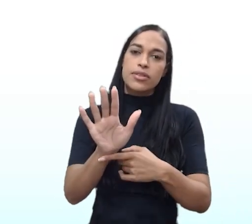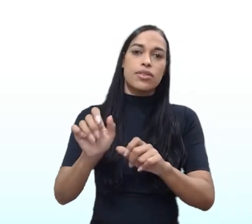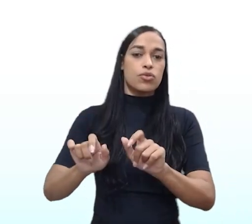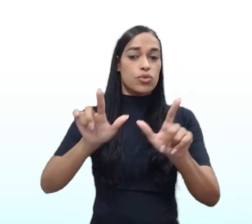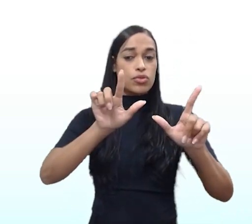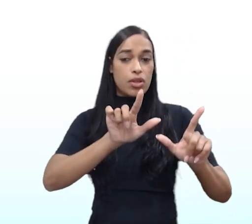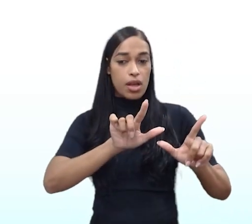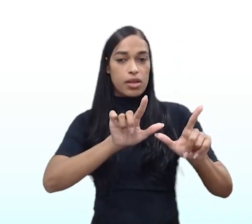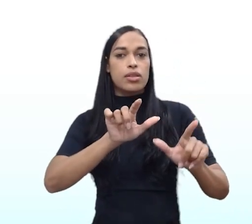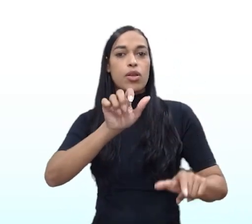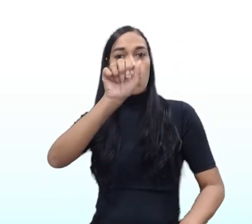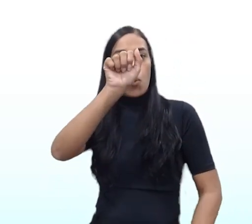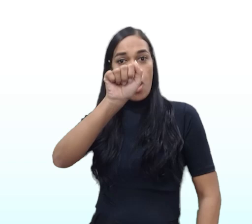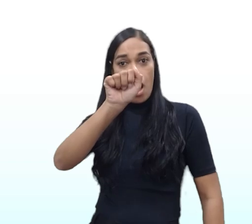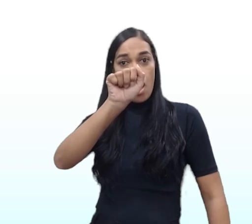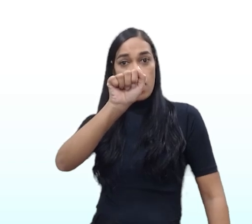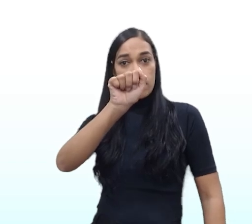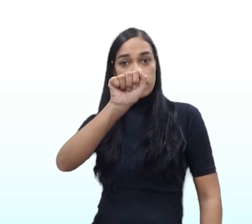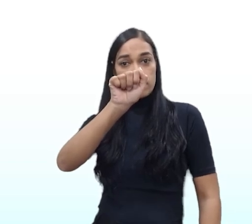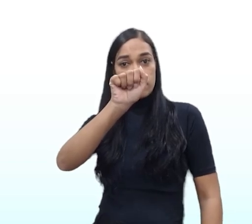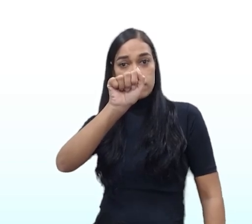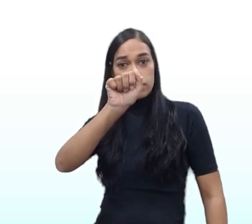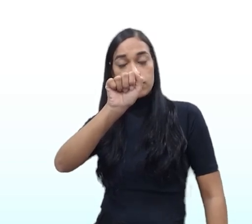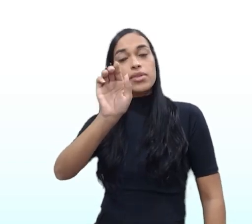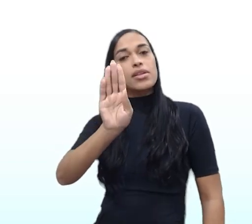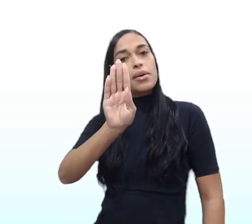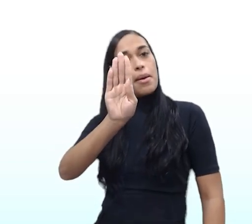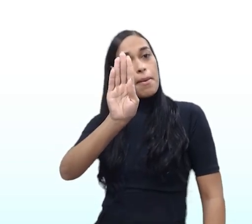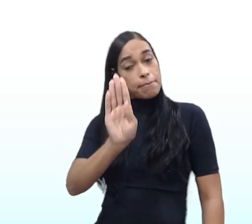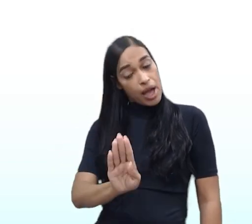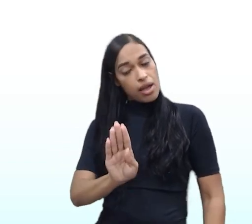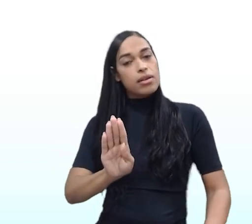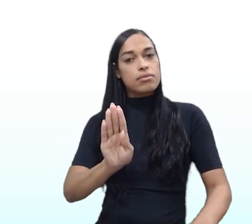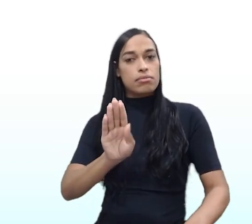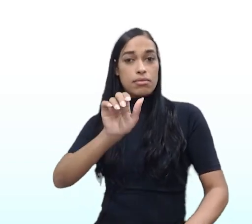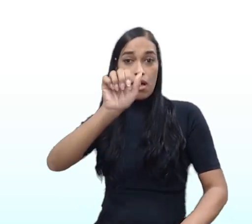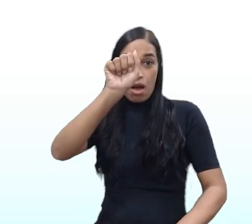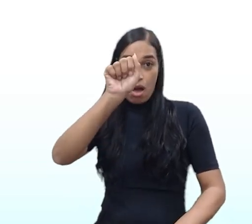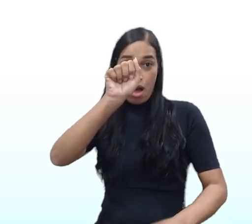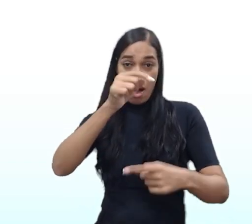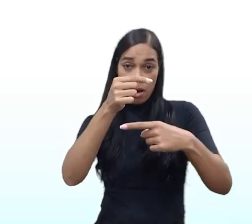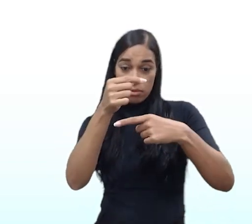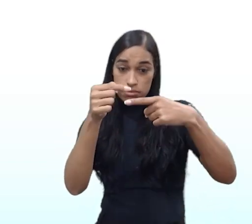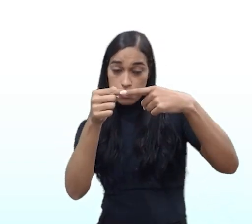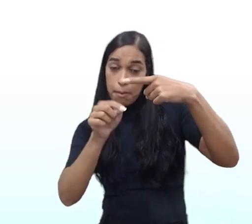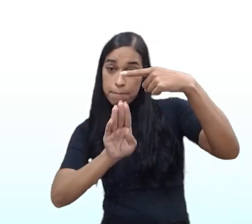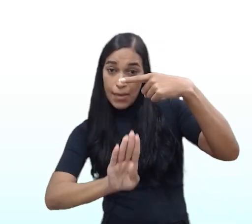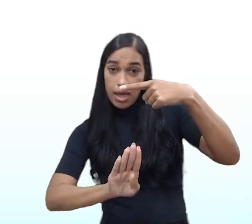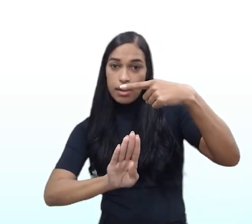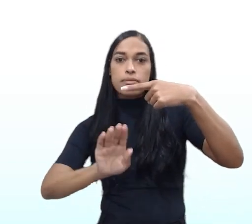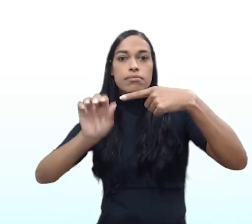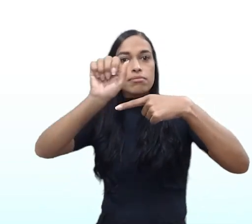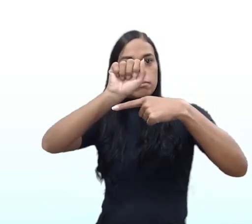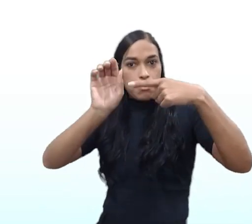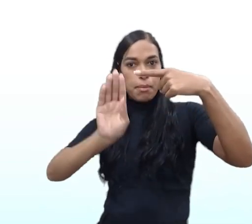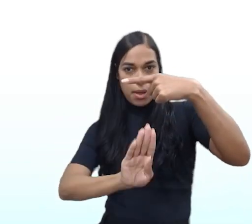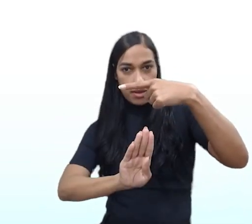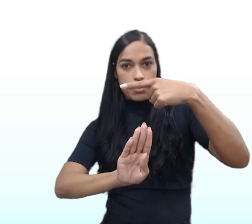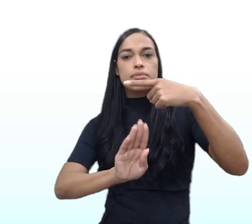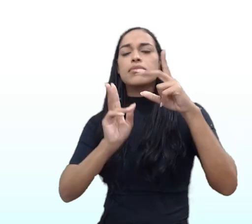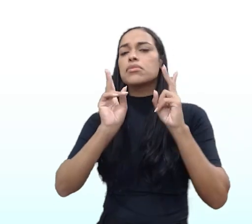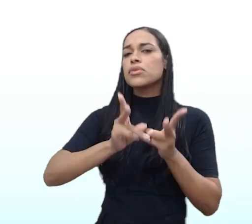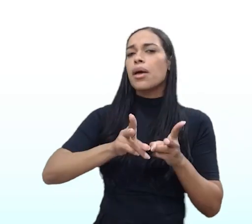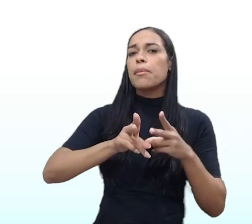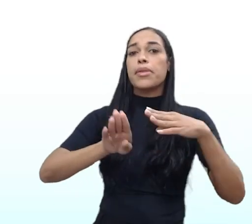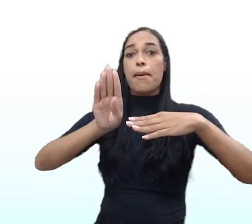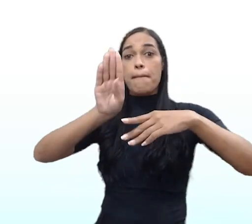no slide, viu? O A e a parte de baixo aí no denominador B. Não esquece, por favor, que B